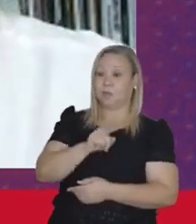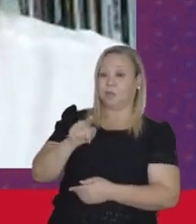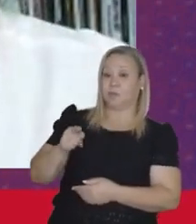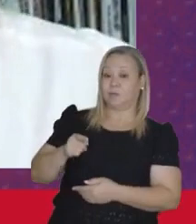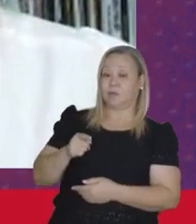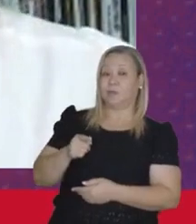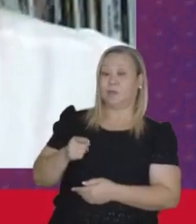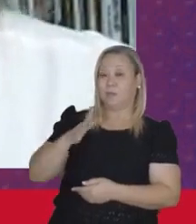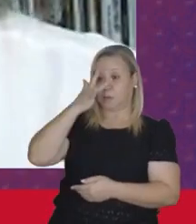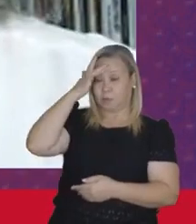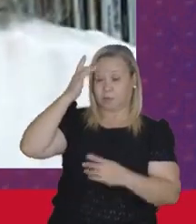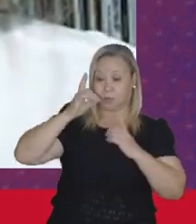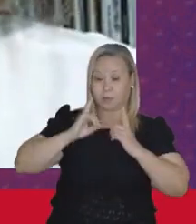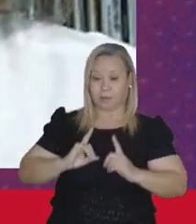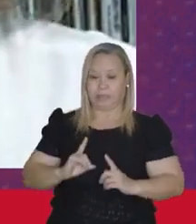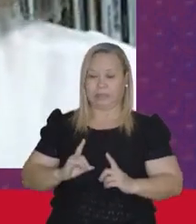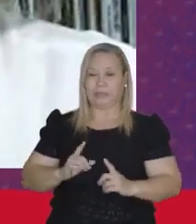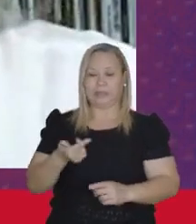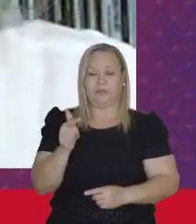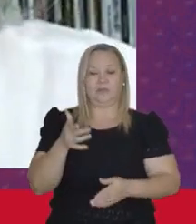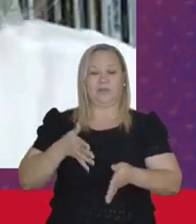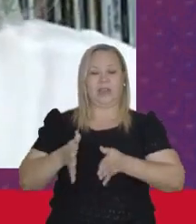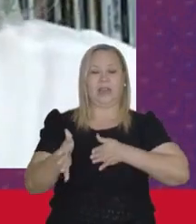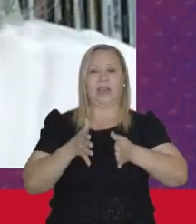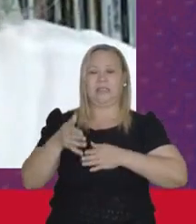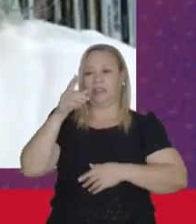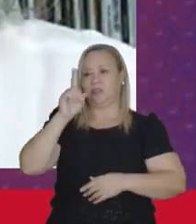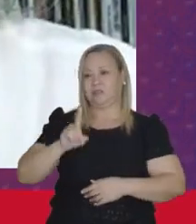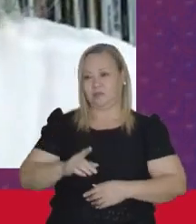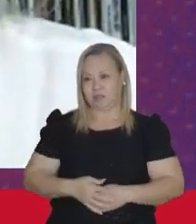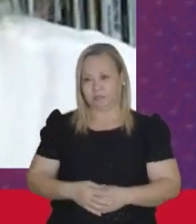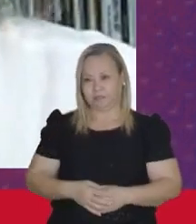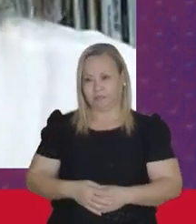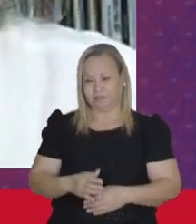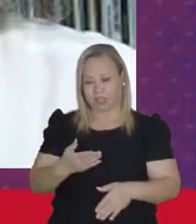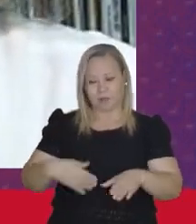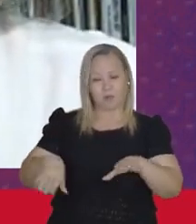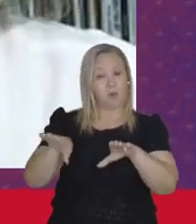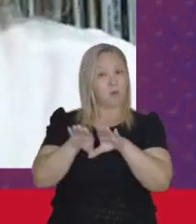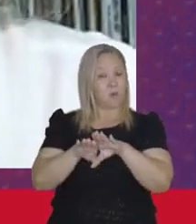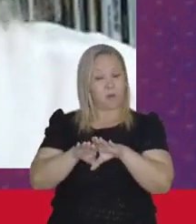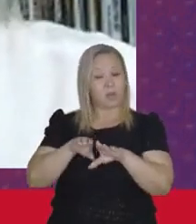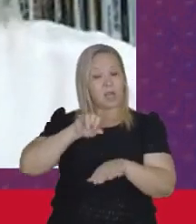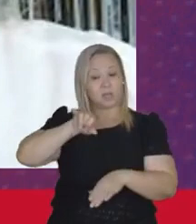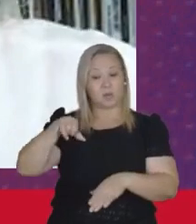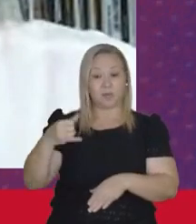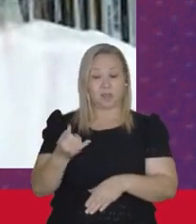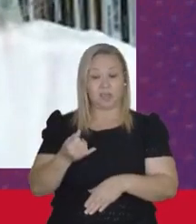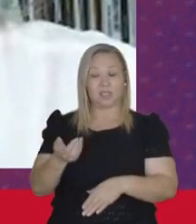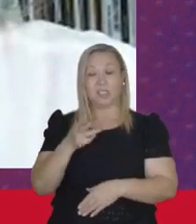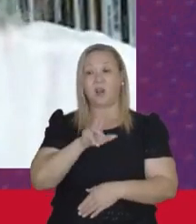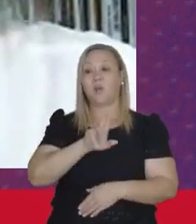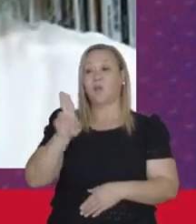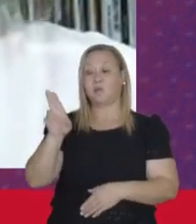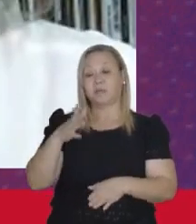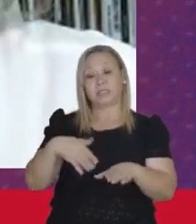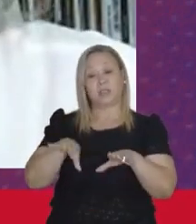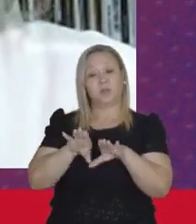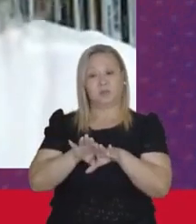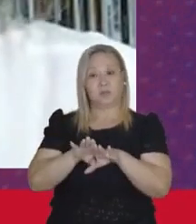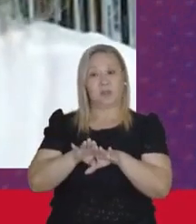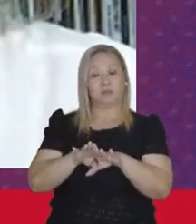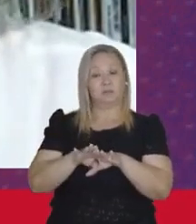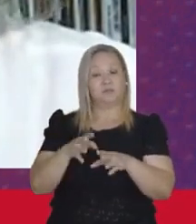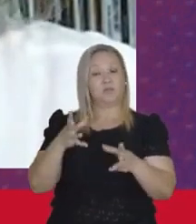os direitos, não com base na igualdade de oportunidades, e isto é chamado de inclusão, quando não